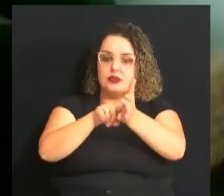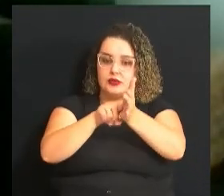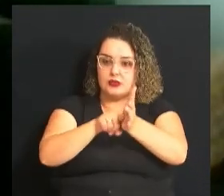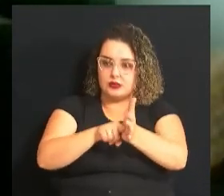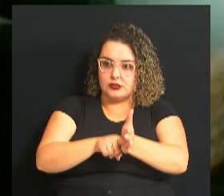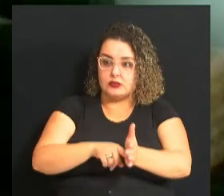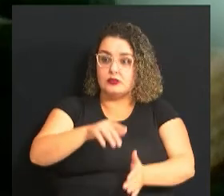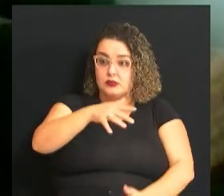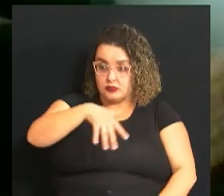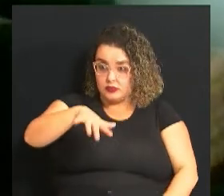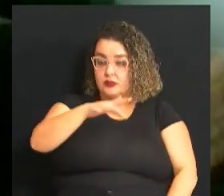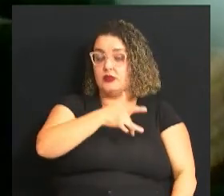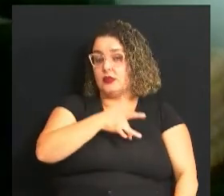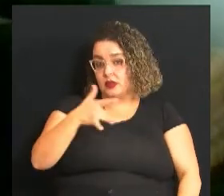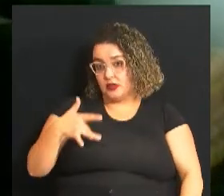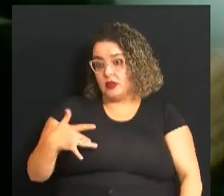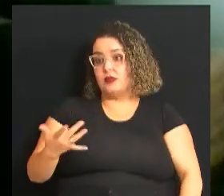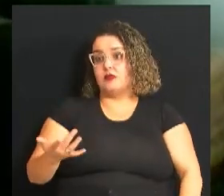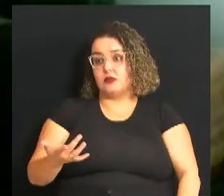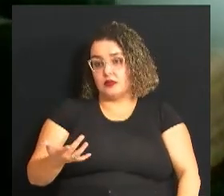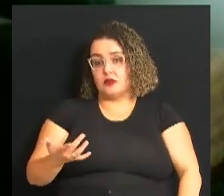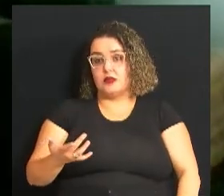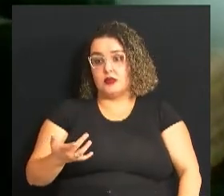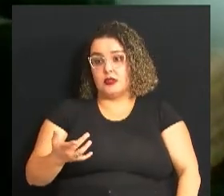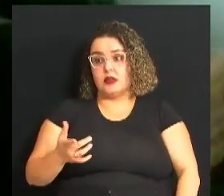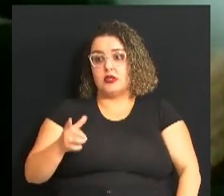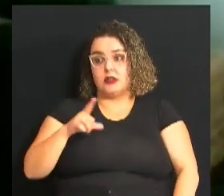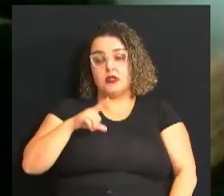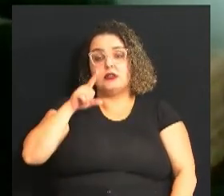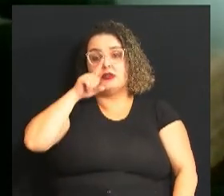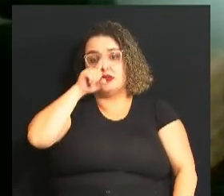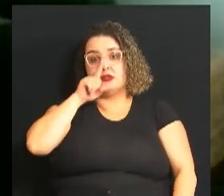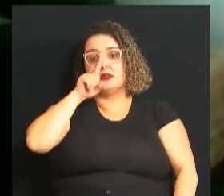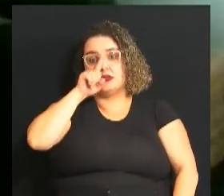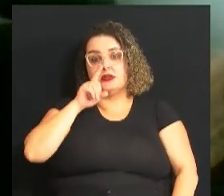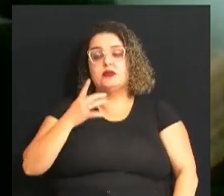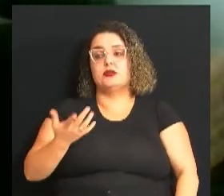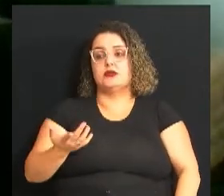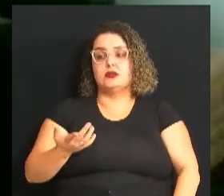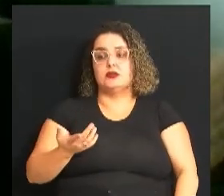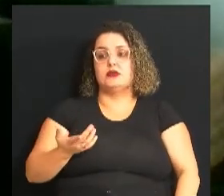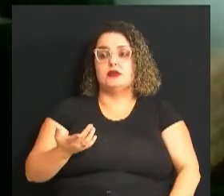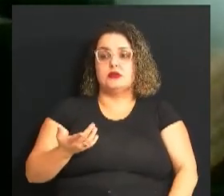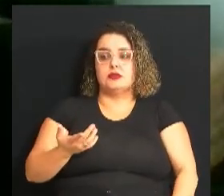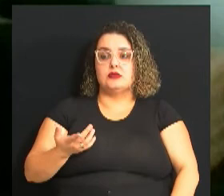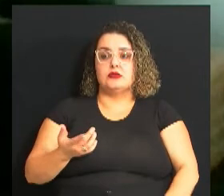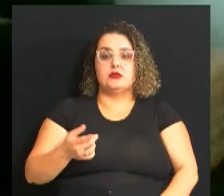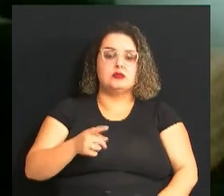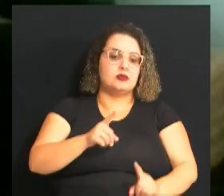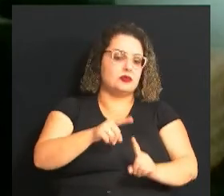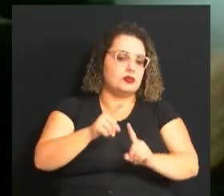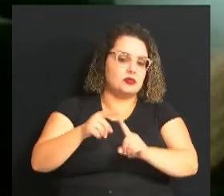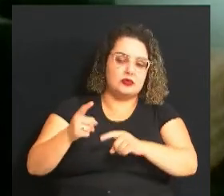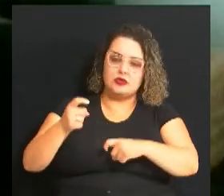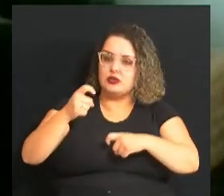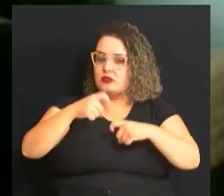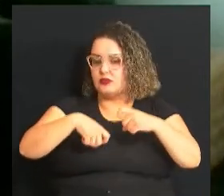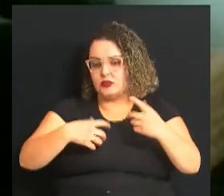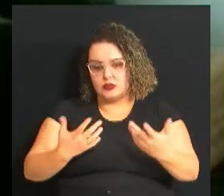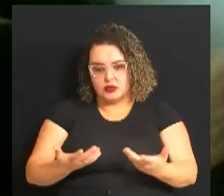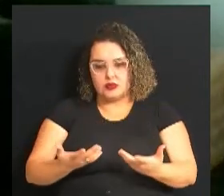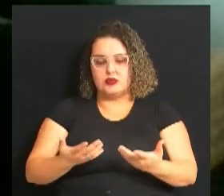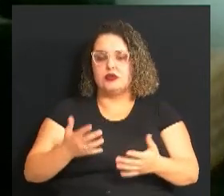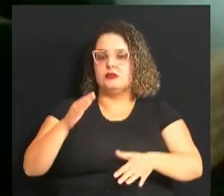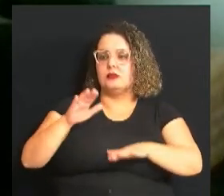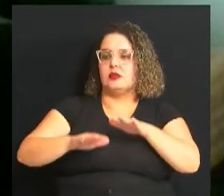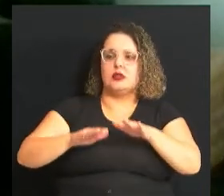área de saúde ou para quem tem fatores de risco. Dependendo do tipo de relação sexual, dependendo